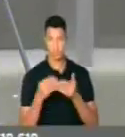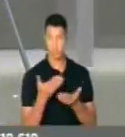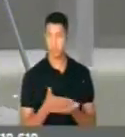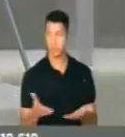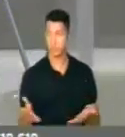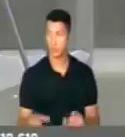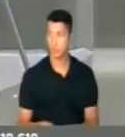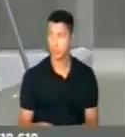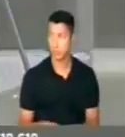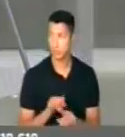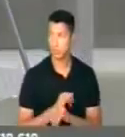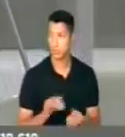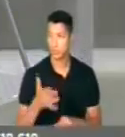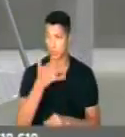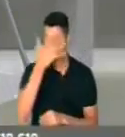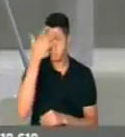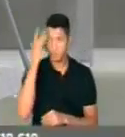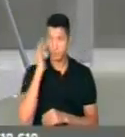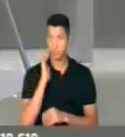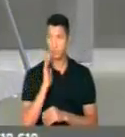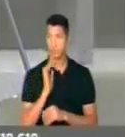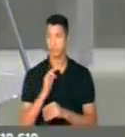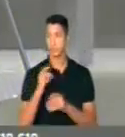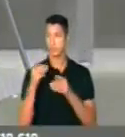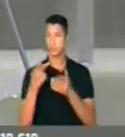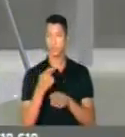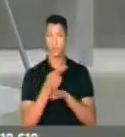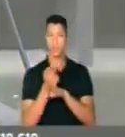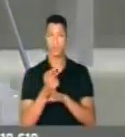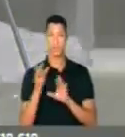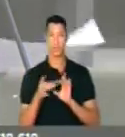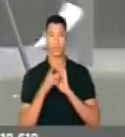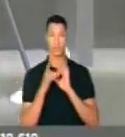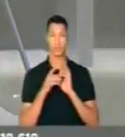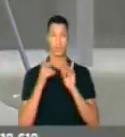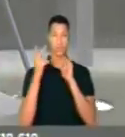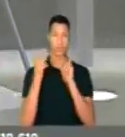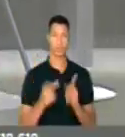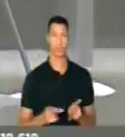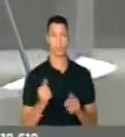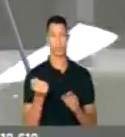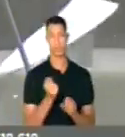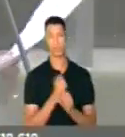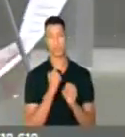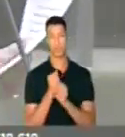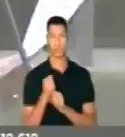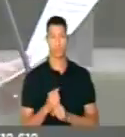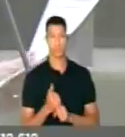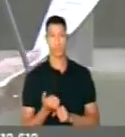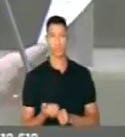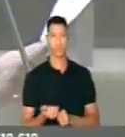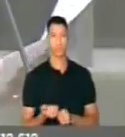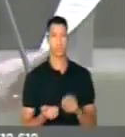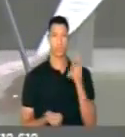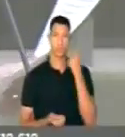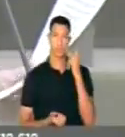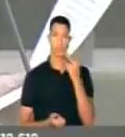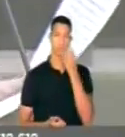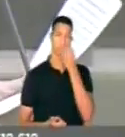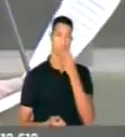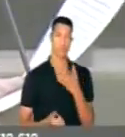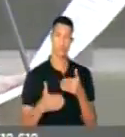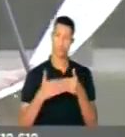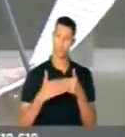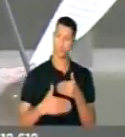transmitir, dizer que as pessoas procurem se aliar ao projeto da construção, passem de boca